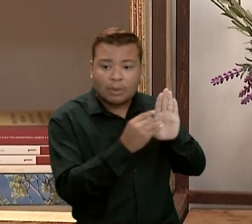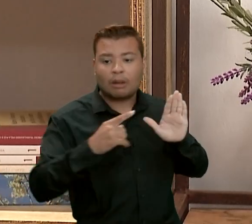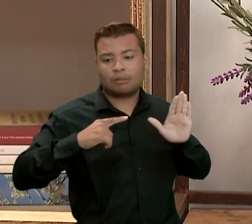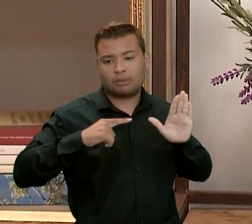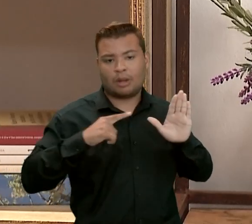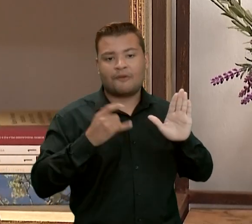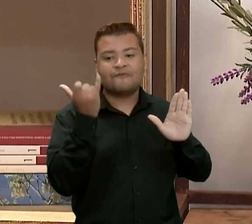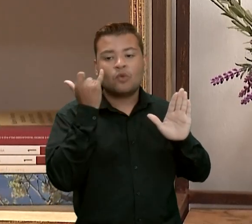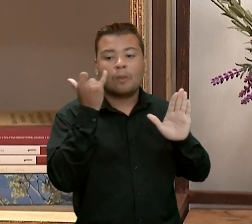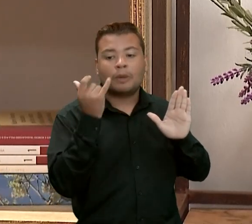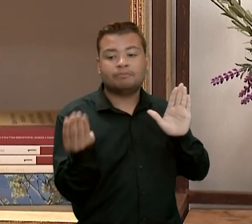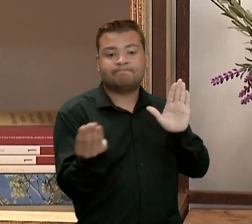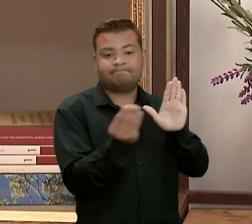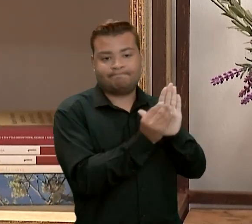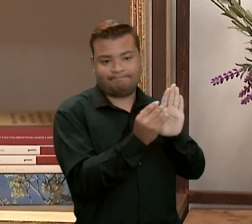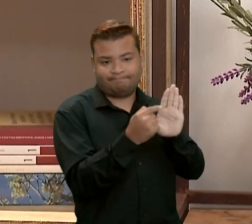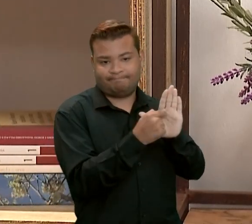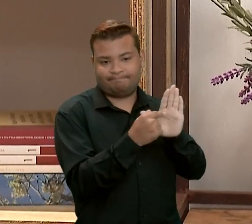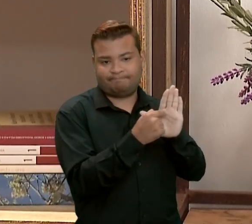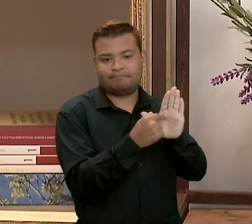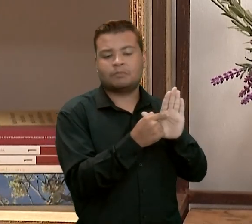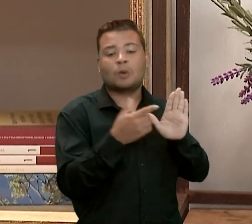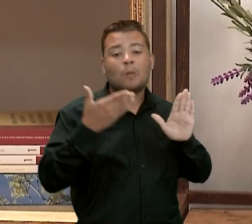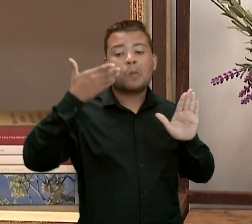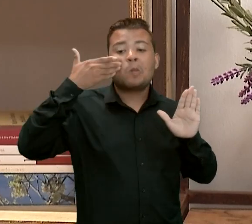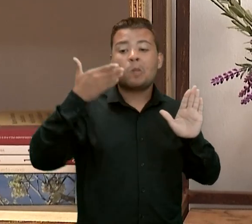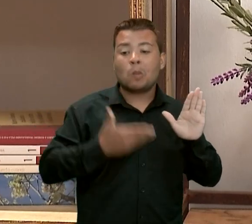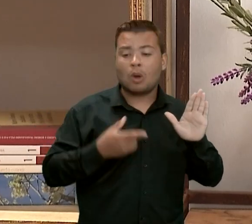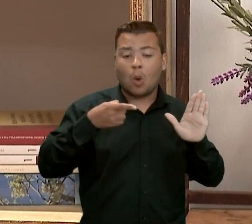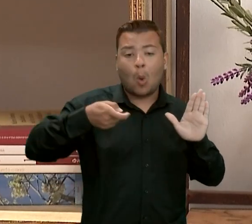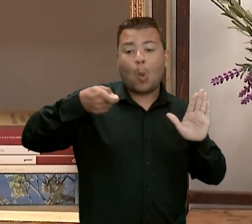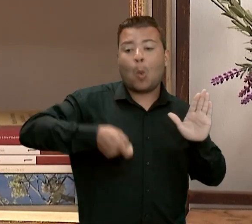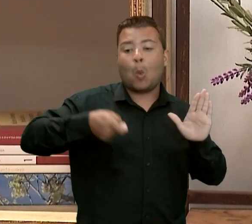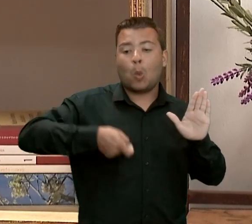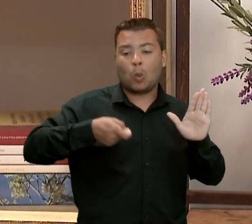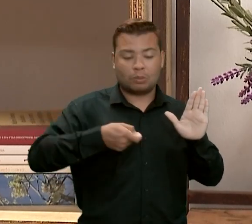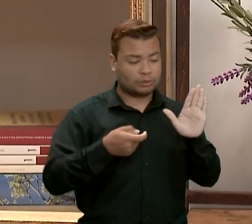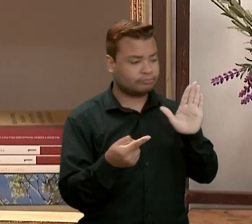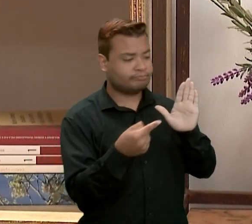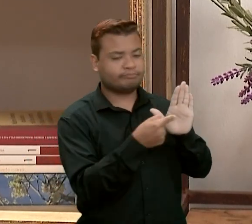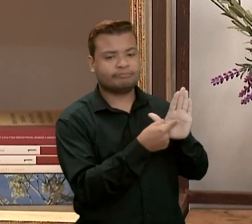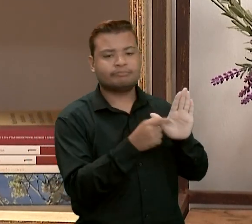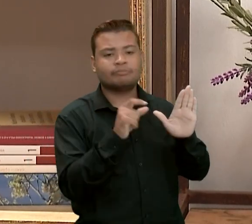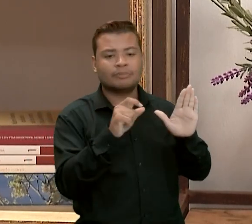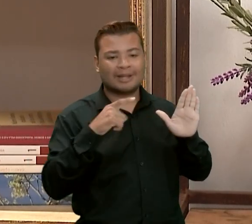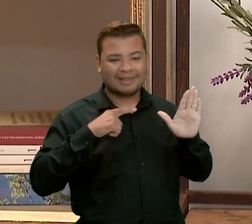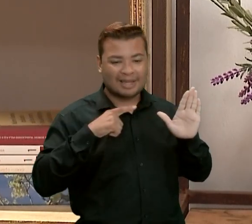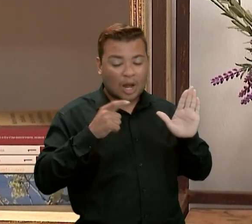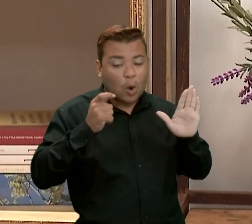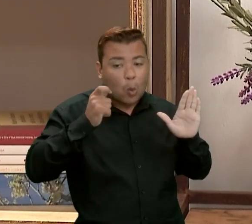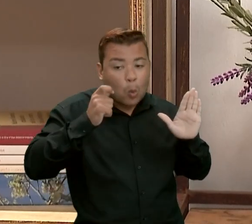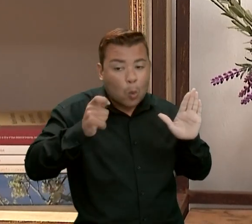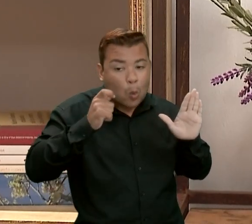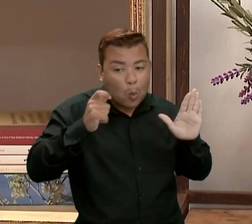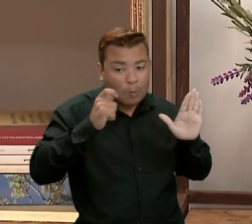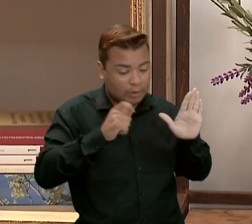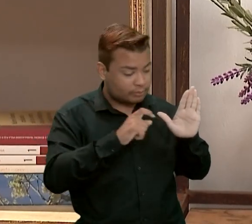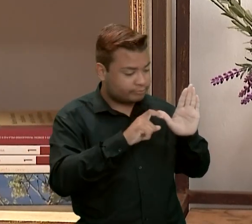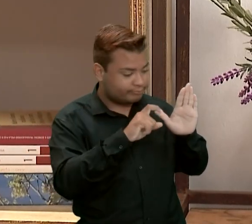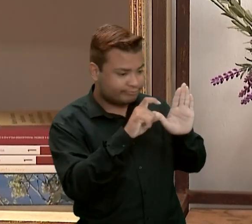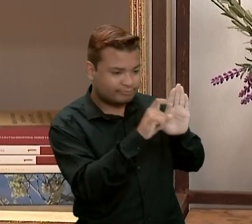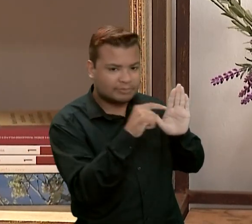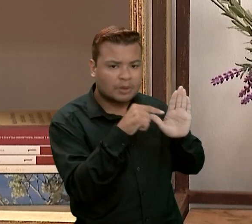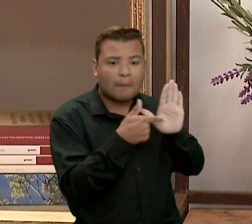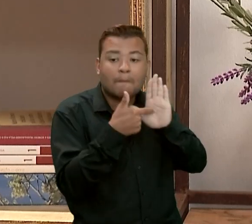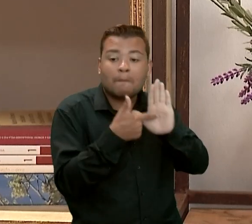que é justamente essa parte frontal da embalagem, em que é obrigatório agora, né, que tenha uma lupa indicando se o alimento ele tem alto teor